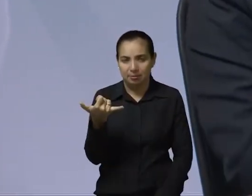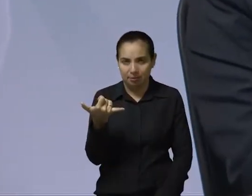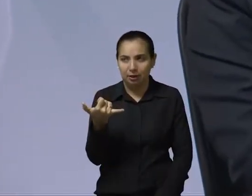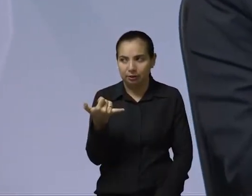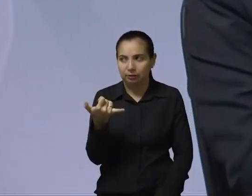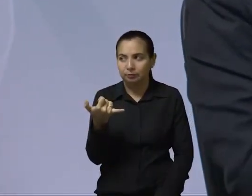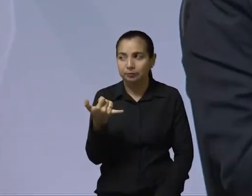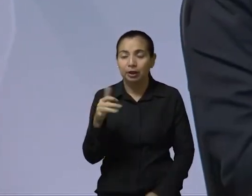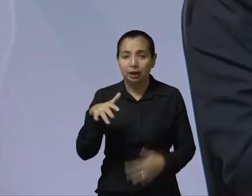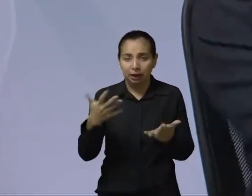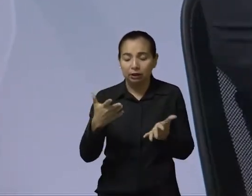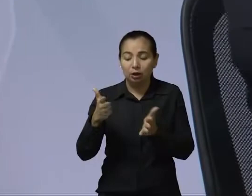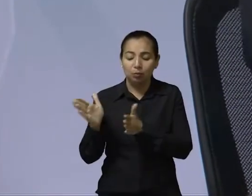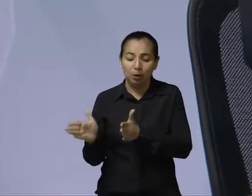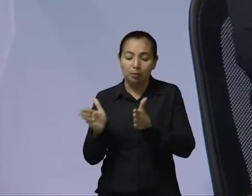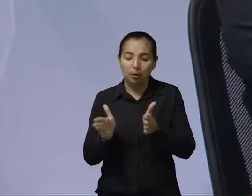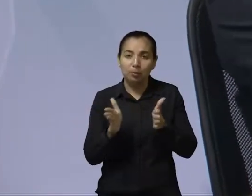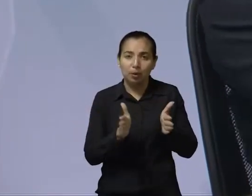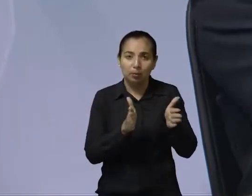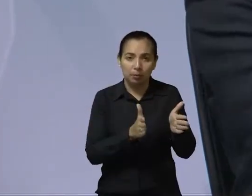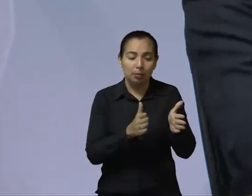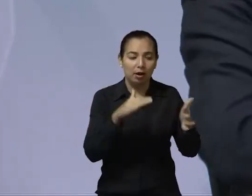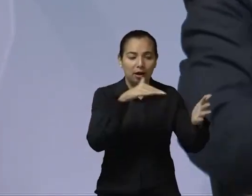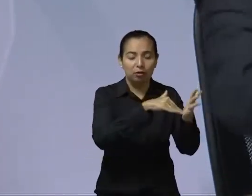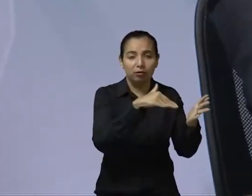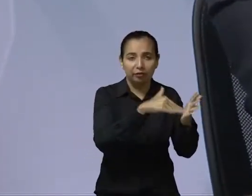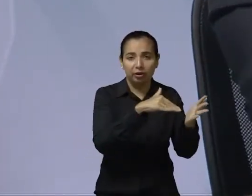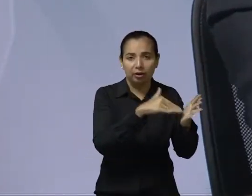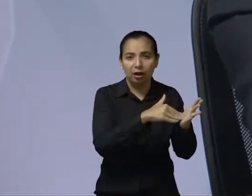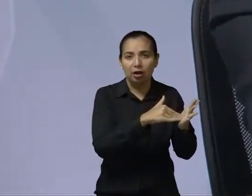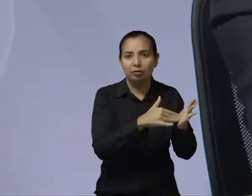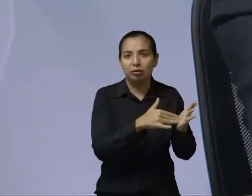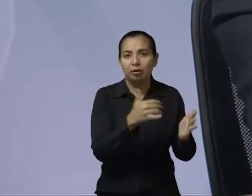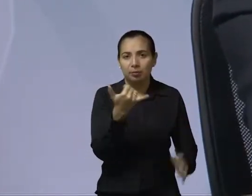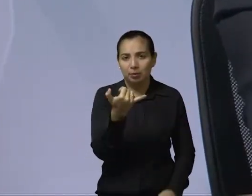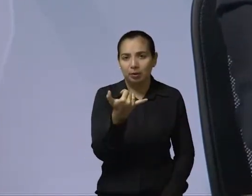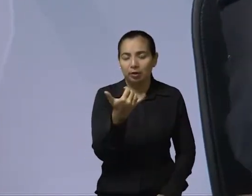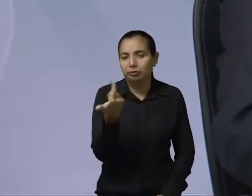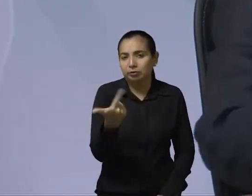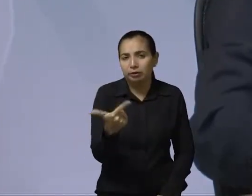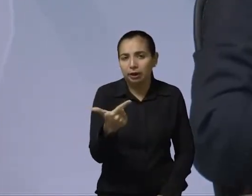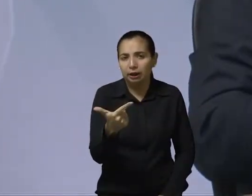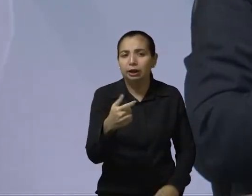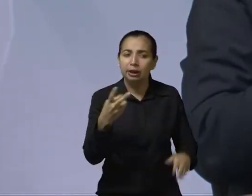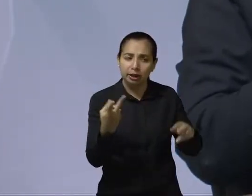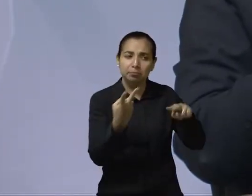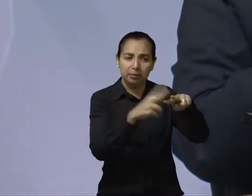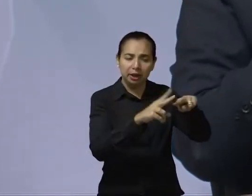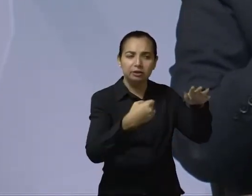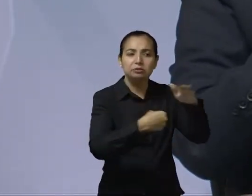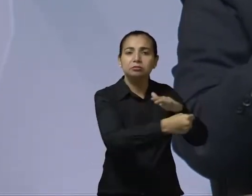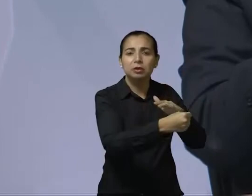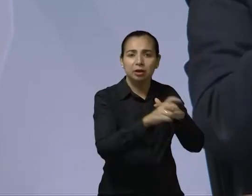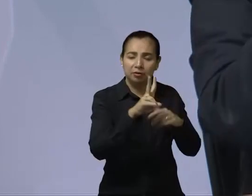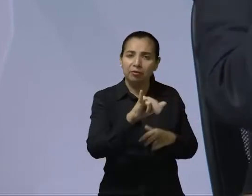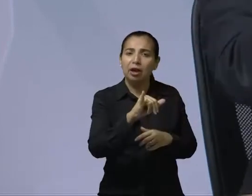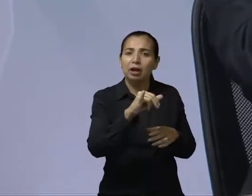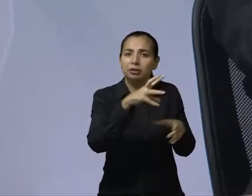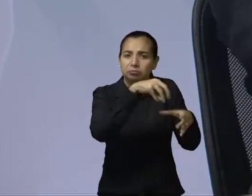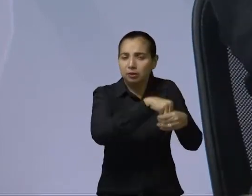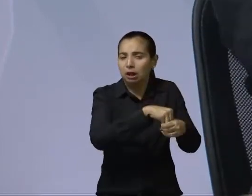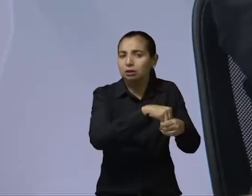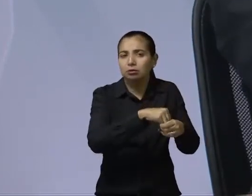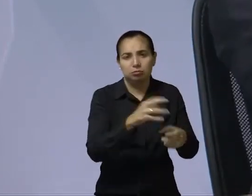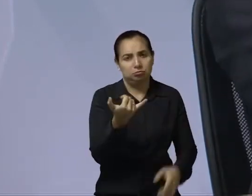movimento, ele está desarmado. E ele vai desarmado para o sistema penitenciário. Então, está